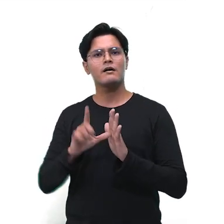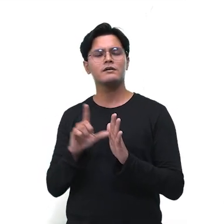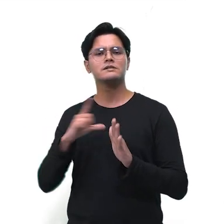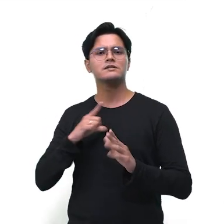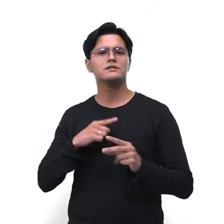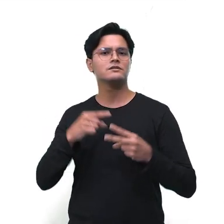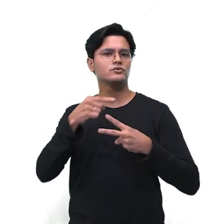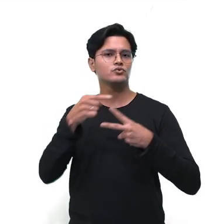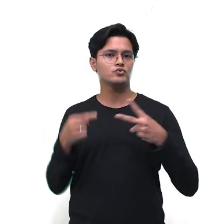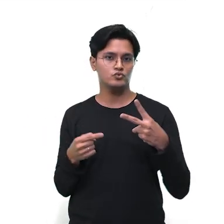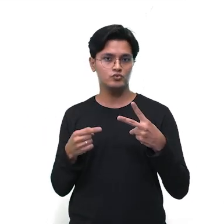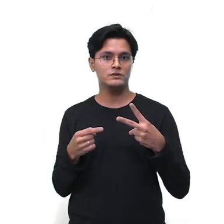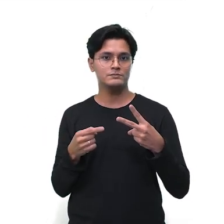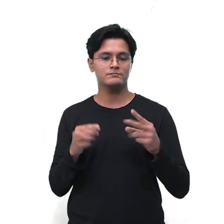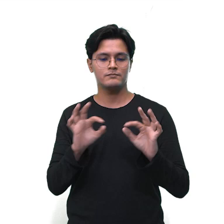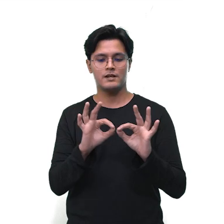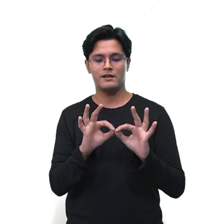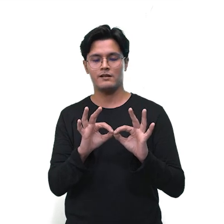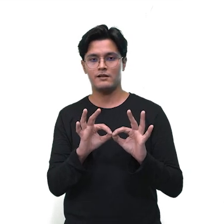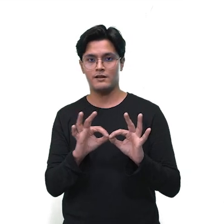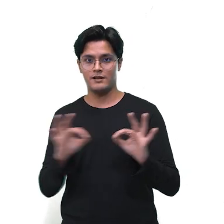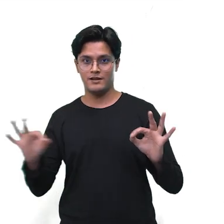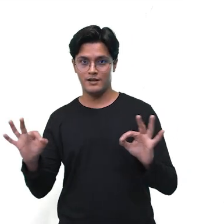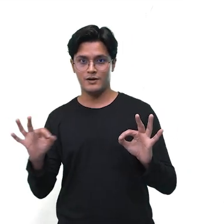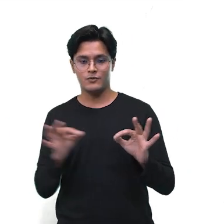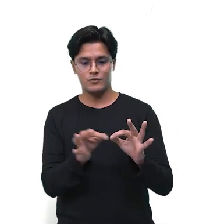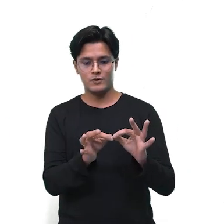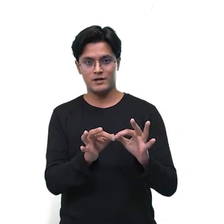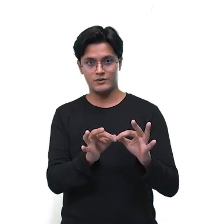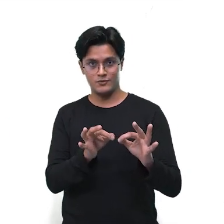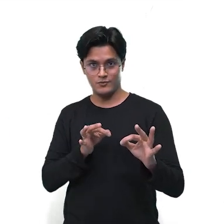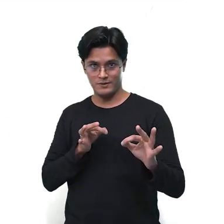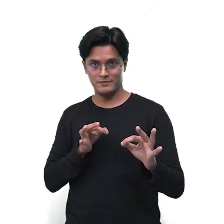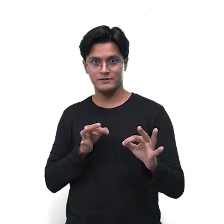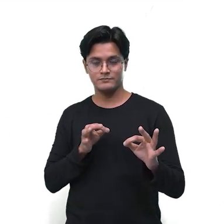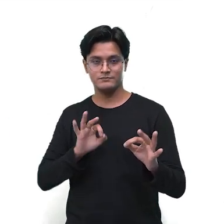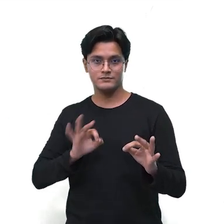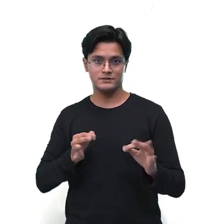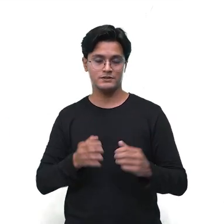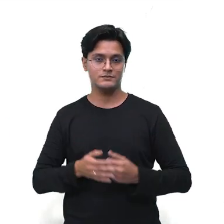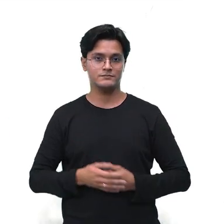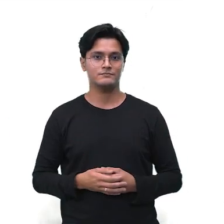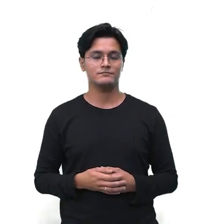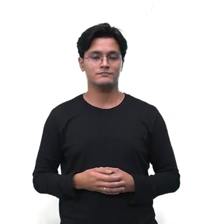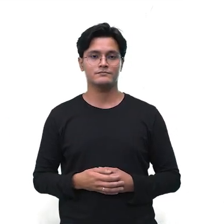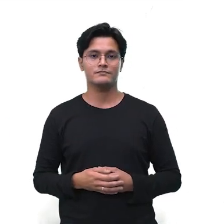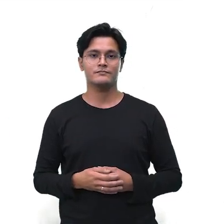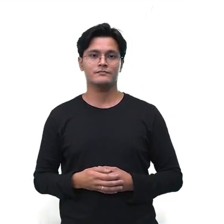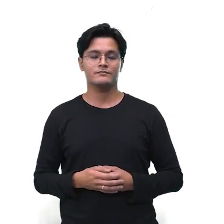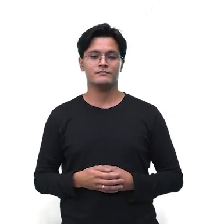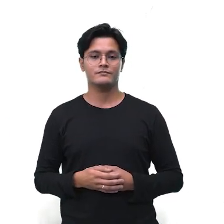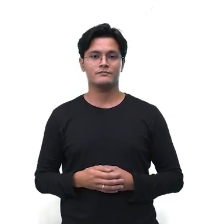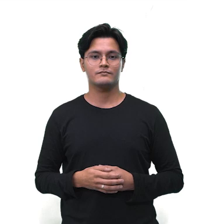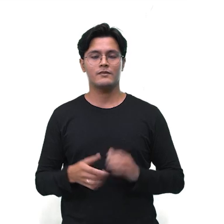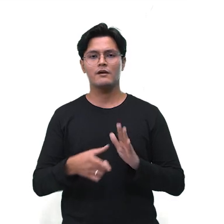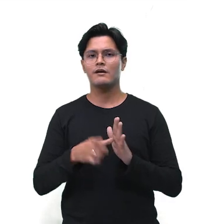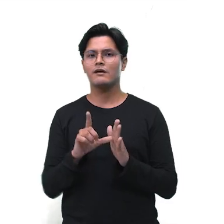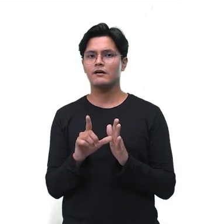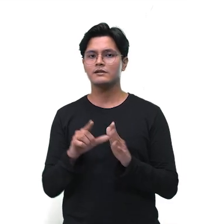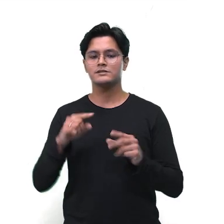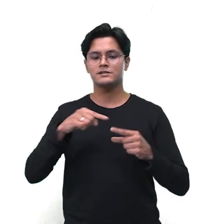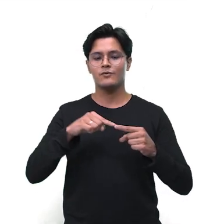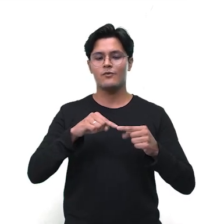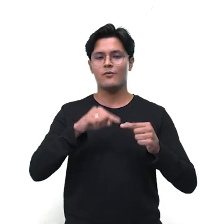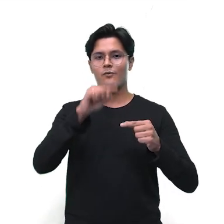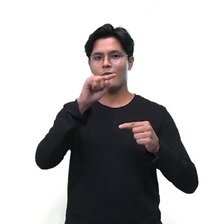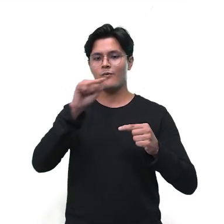tínhamos apenas a largura aqui e o comprimento, que na verdade, como se trata de um quadrado, a gente